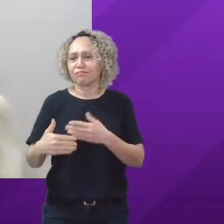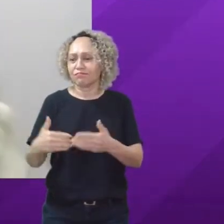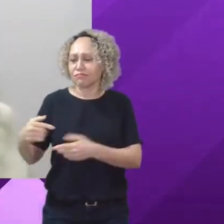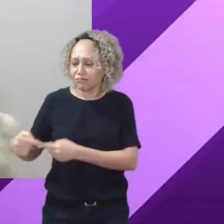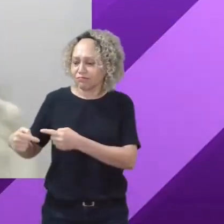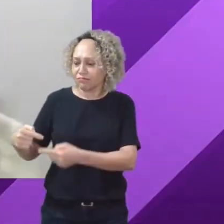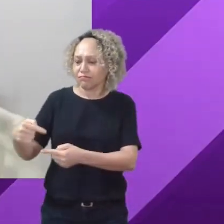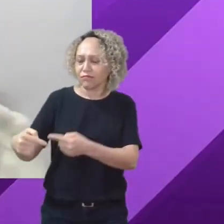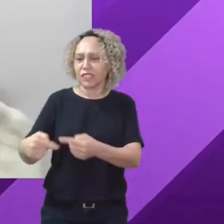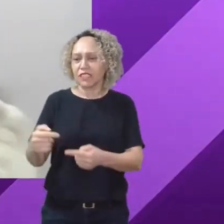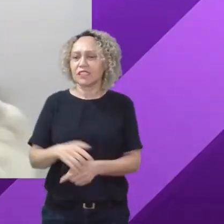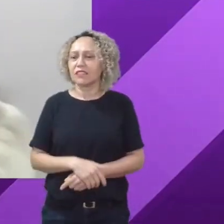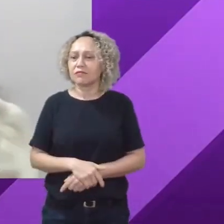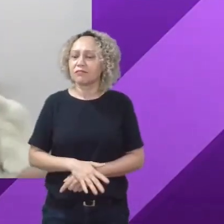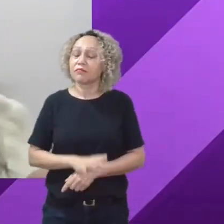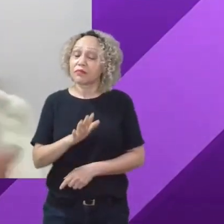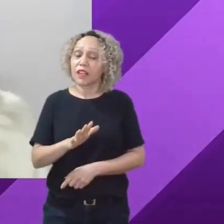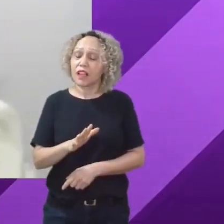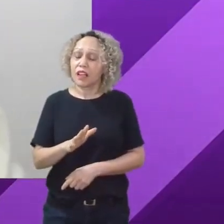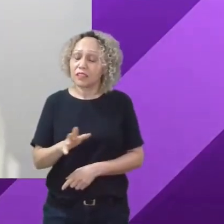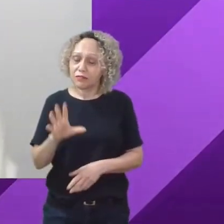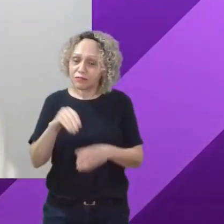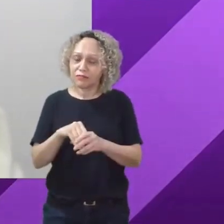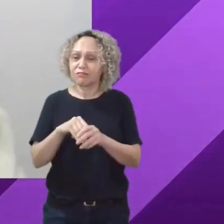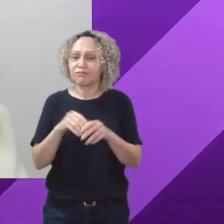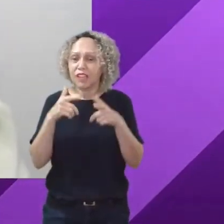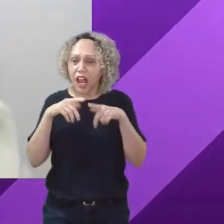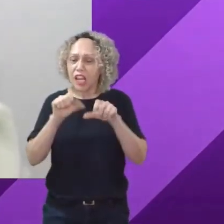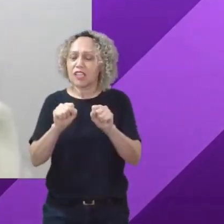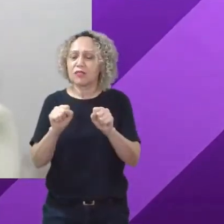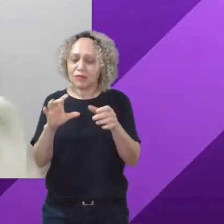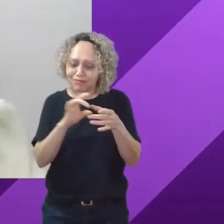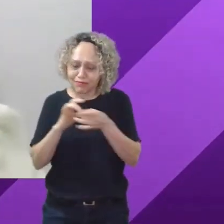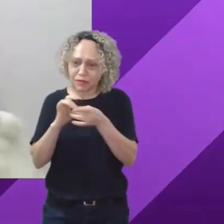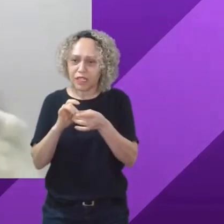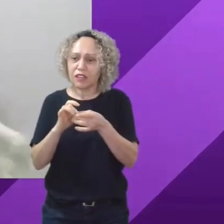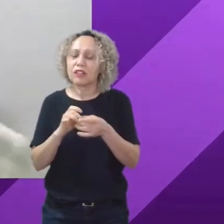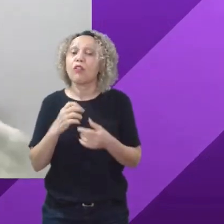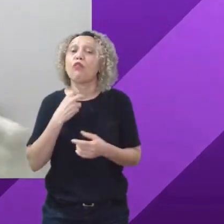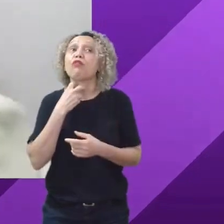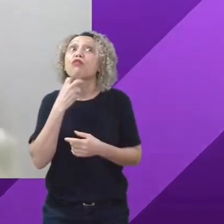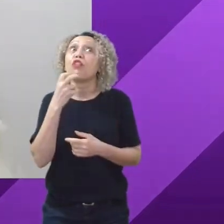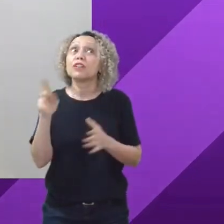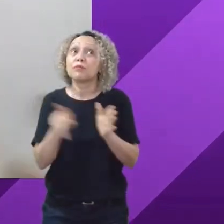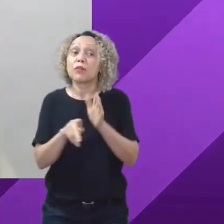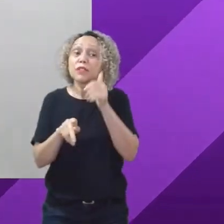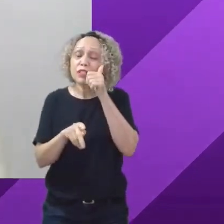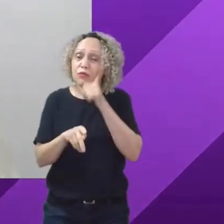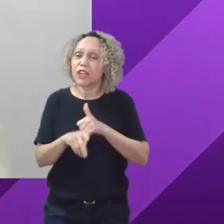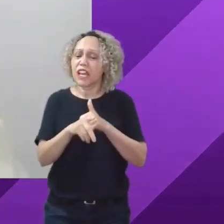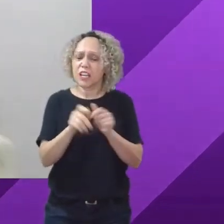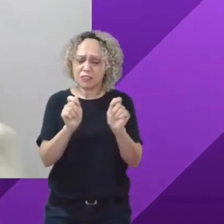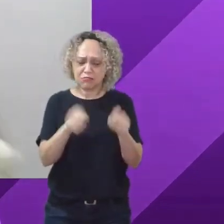são inseparáveis, né, na língua. Então, Vozes Mulheres significa o quê? Né, que essas mulheres têm voz. Apesar, né,